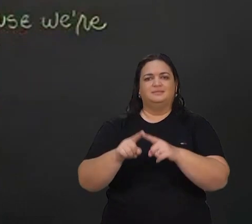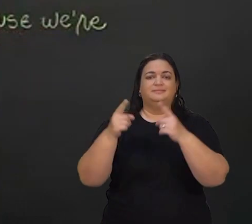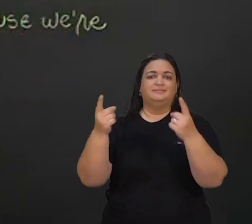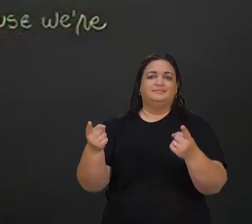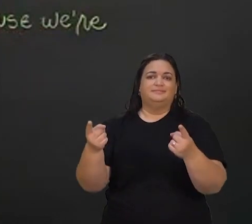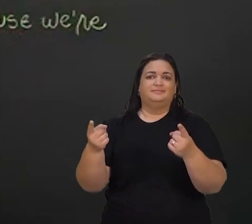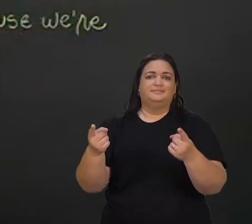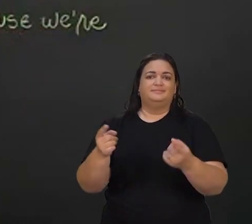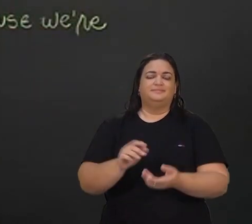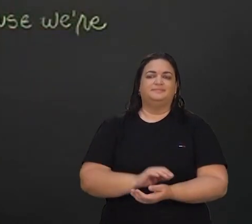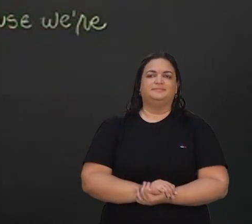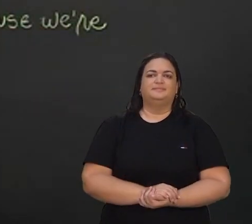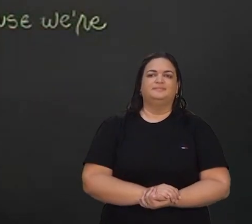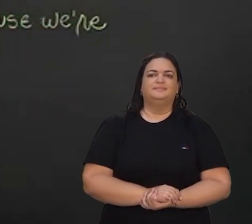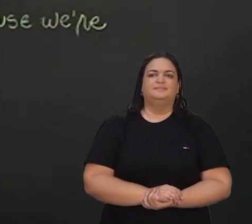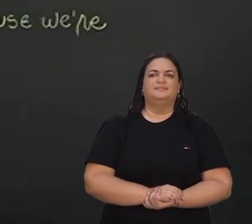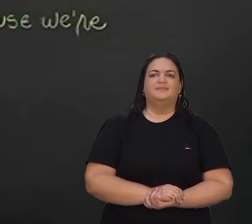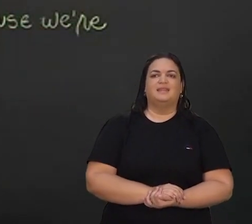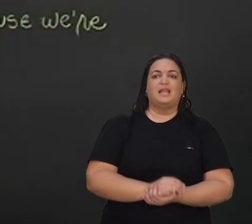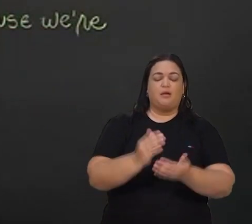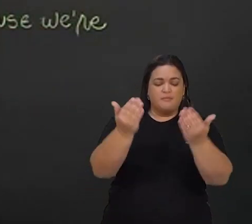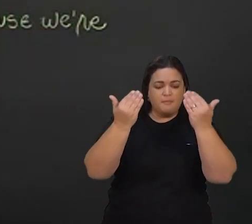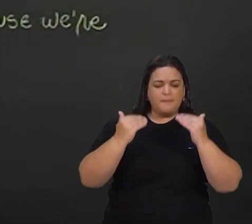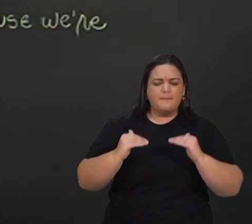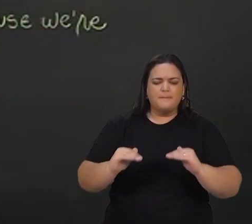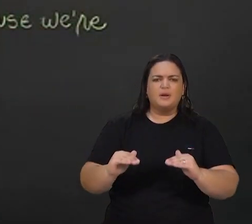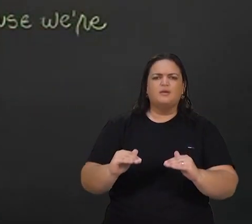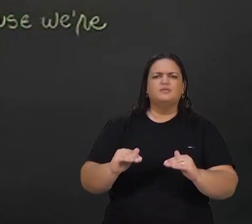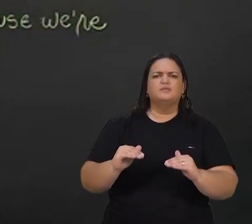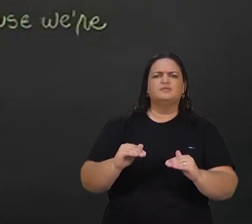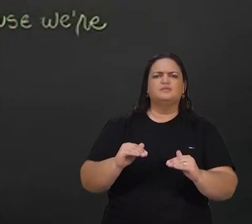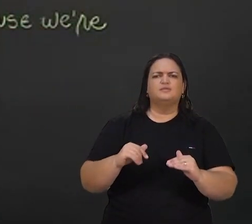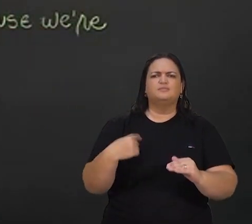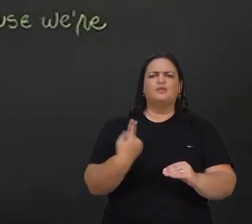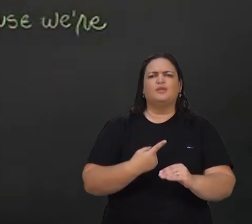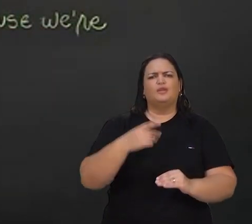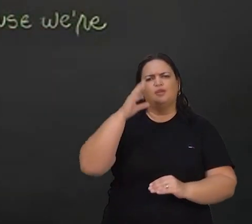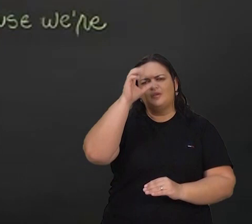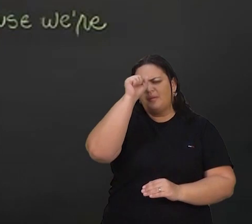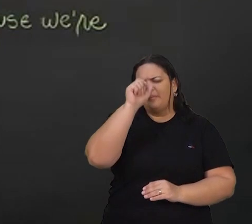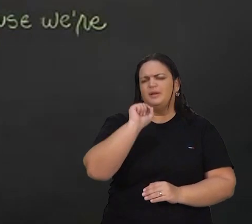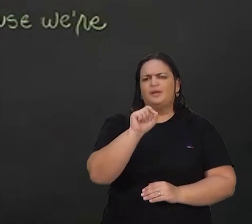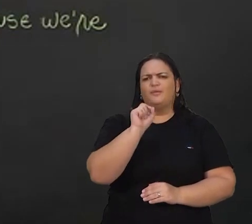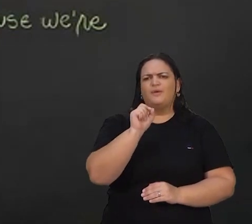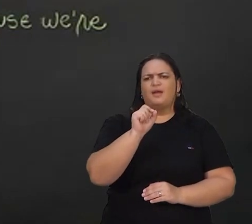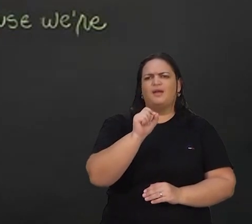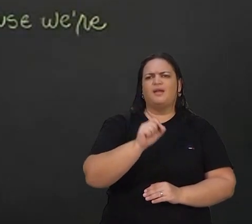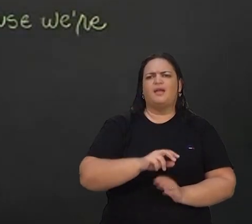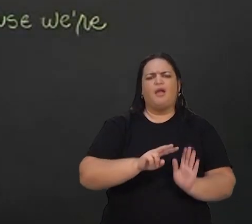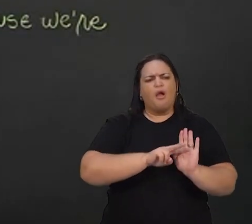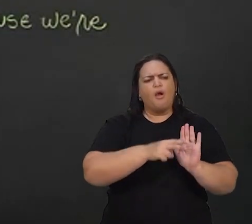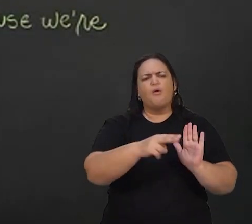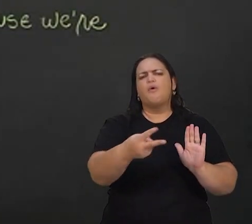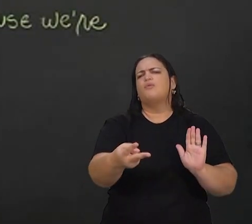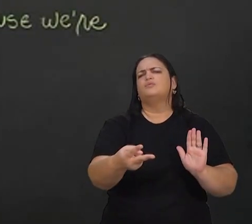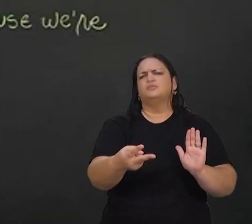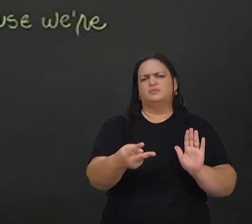jogar. Ok? O próximo que eu trouxe para vocês é o que expressa uma consequência. Por